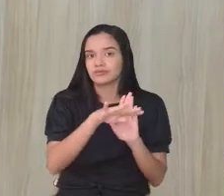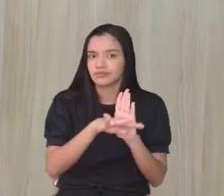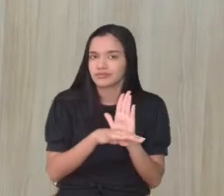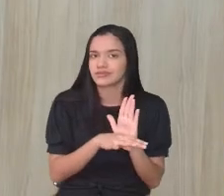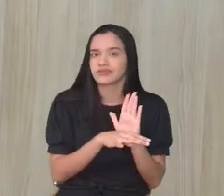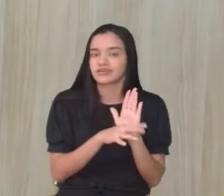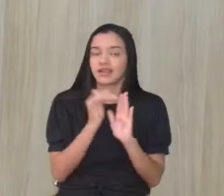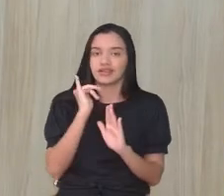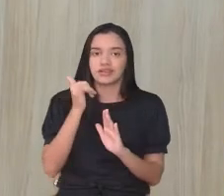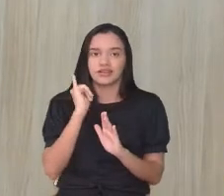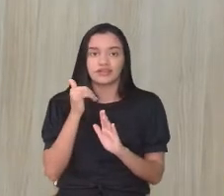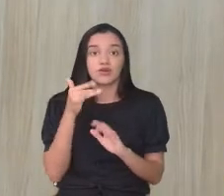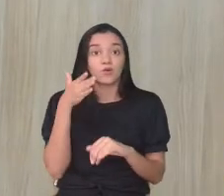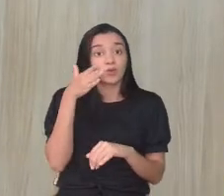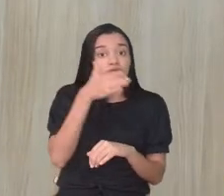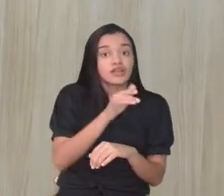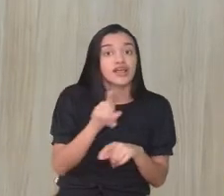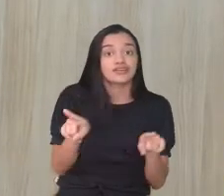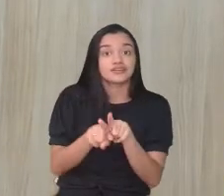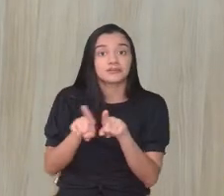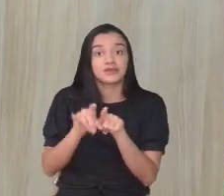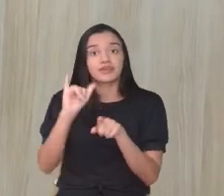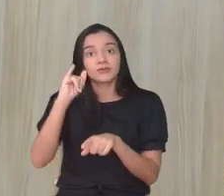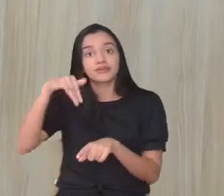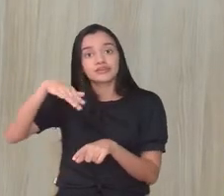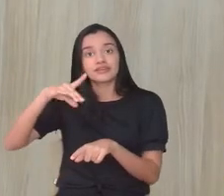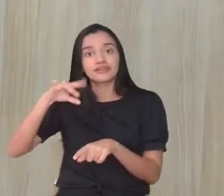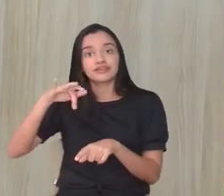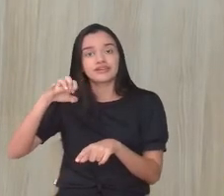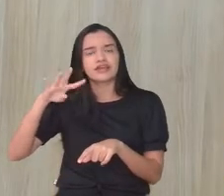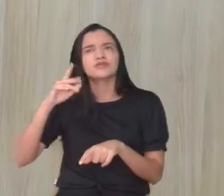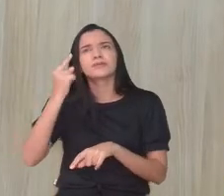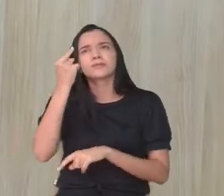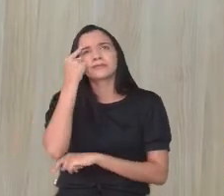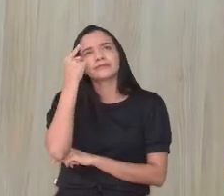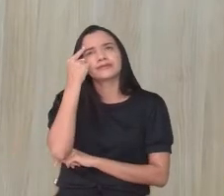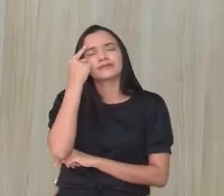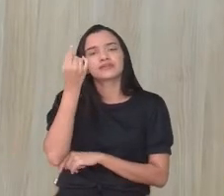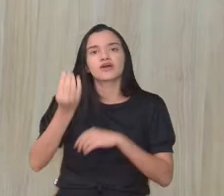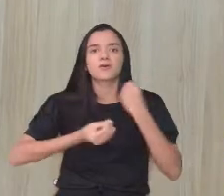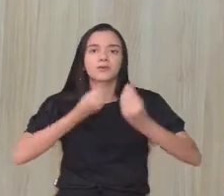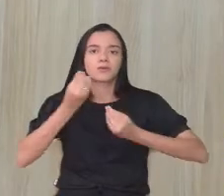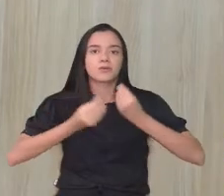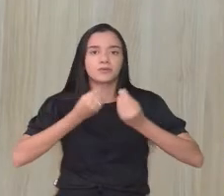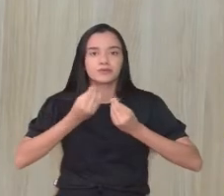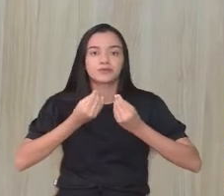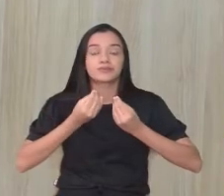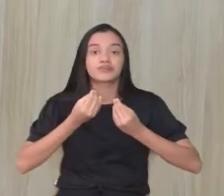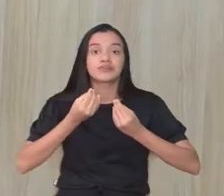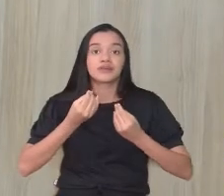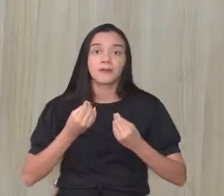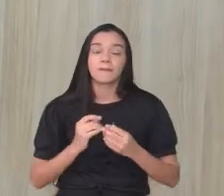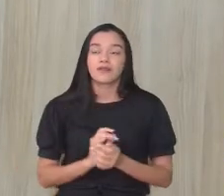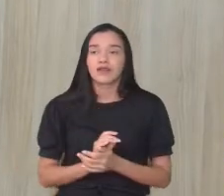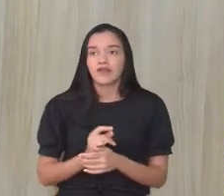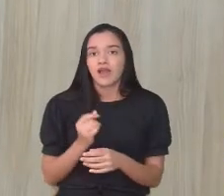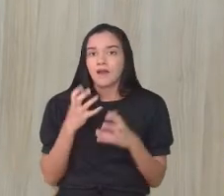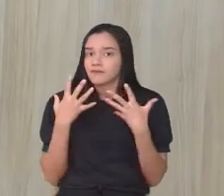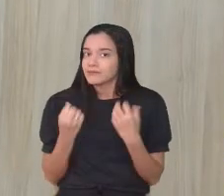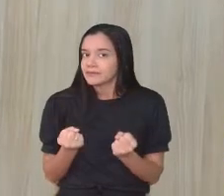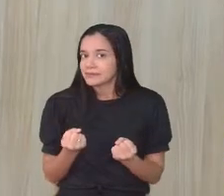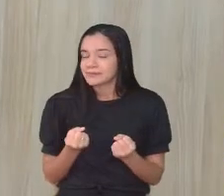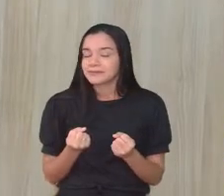e o discurso indireto, tá certo? E a gente vai pensar um pouquinho como é essa dinâmica do discurso direto e do discurso indireto. Bora